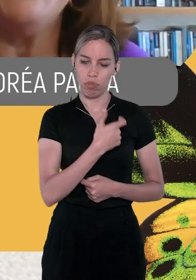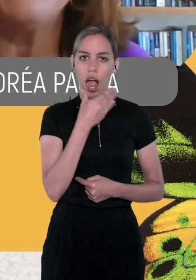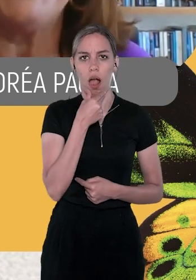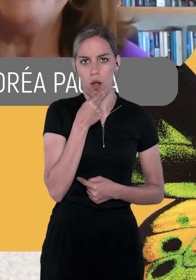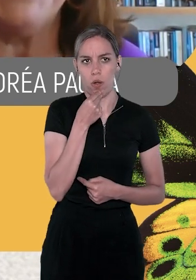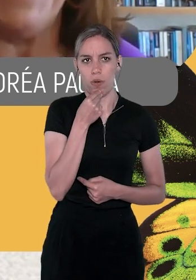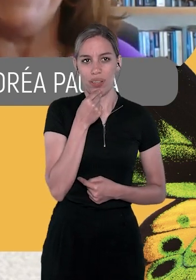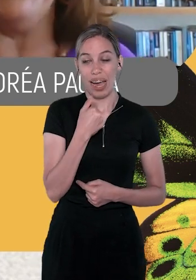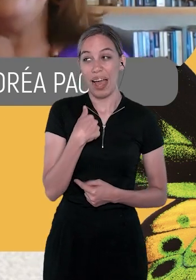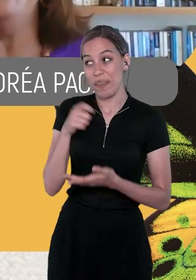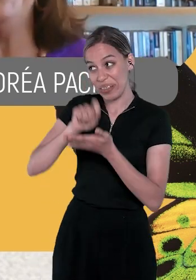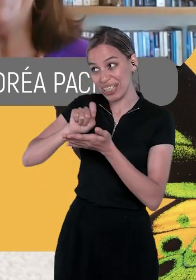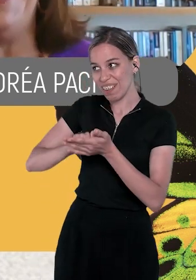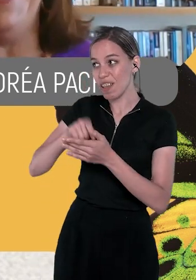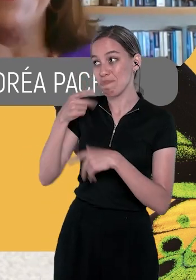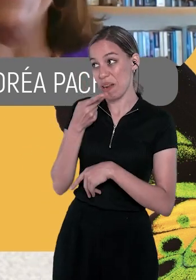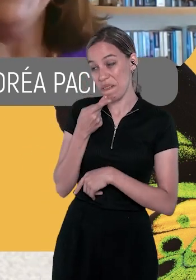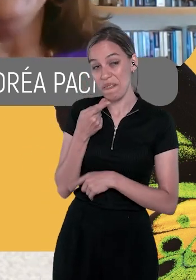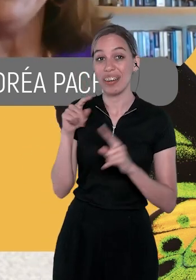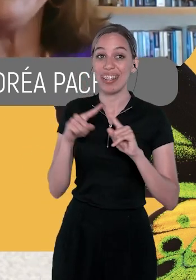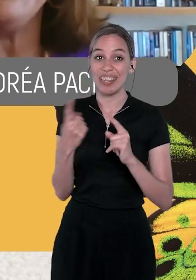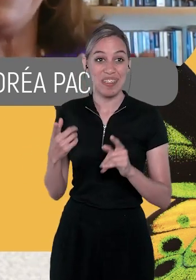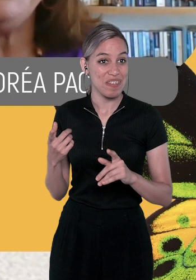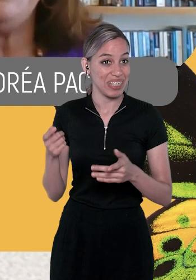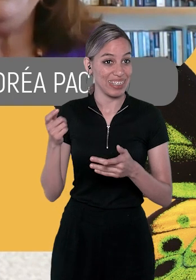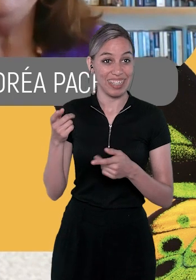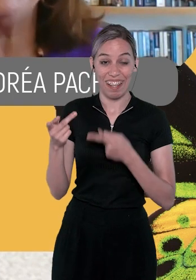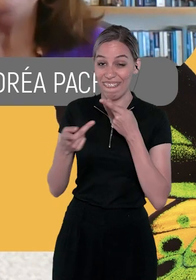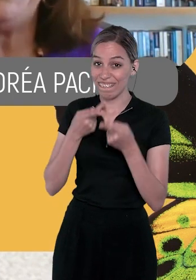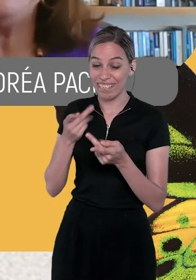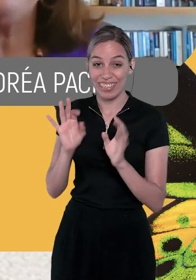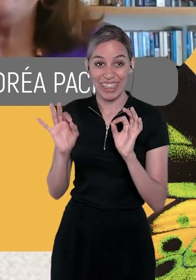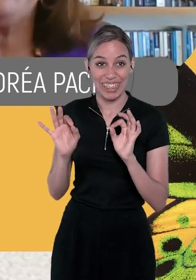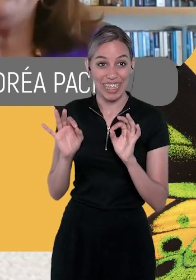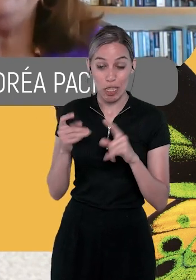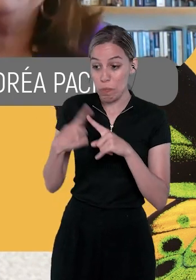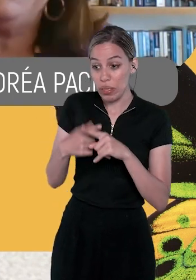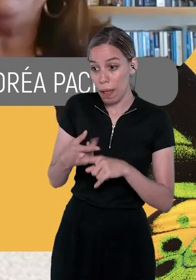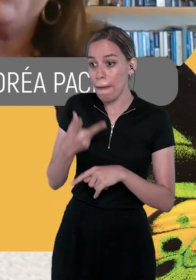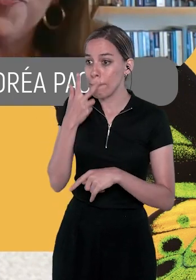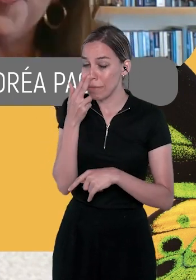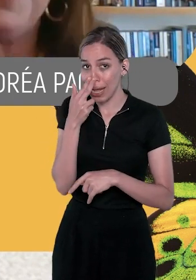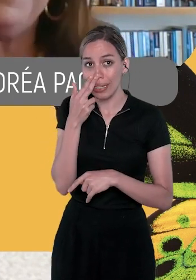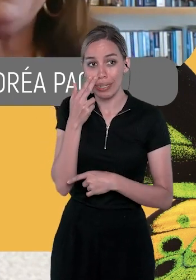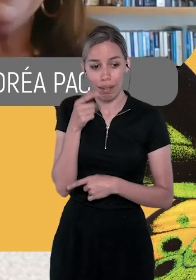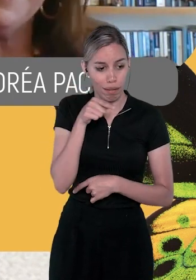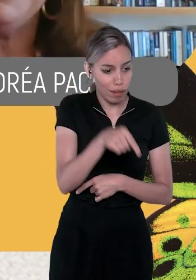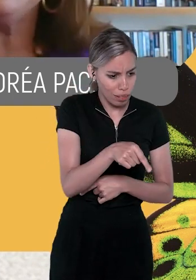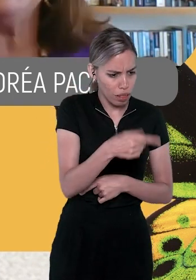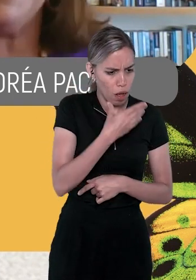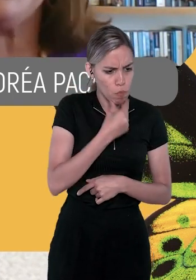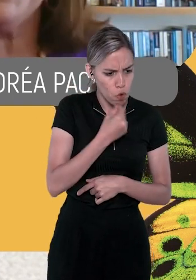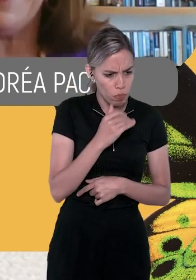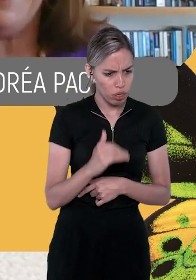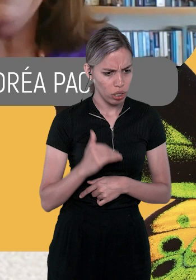anotado isso para falar, Sérgio, que assim, até isso aparece, porque é o lugar de um homem que